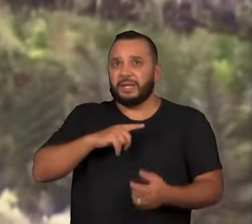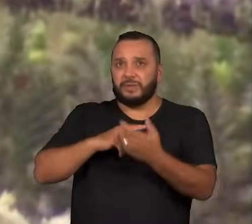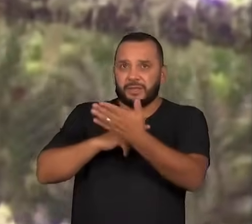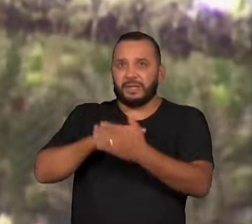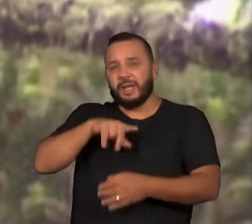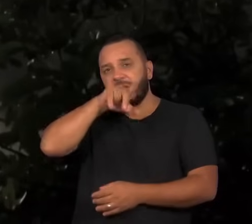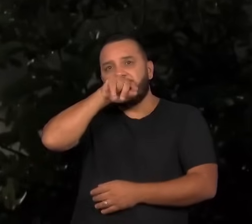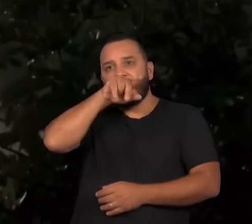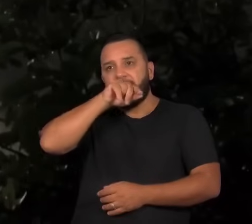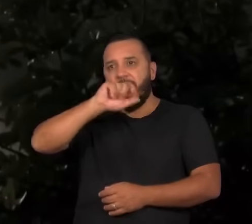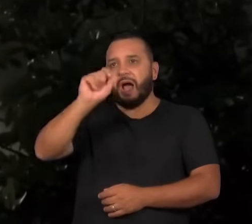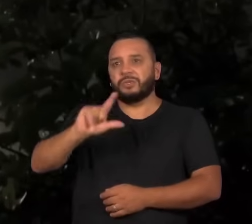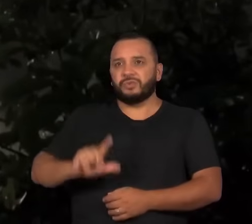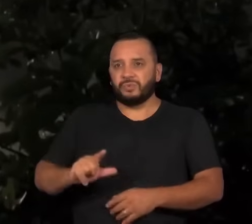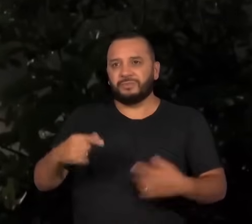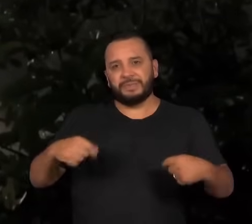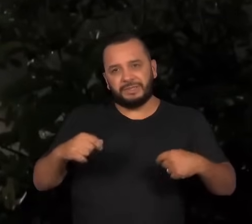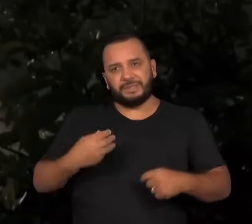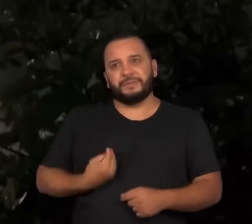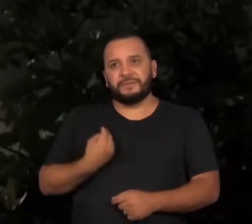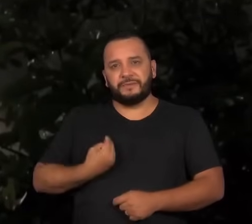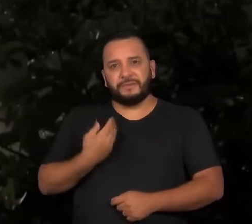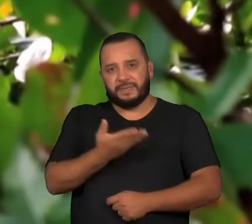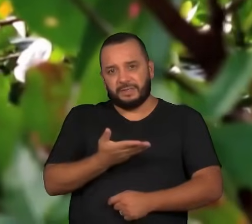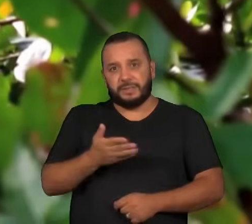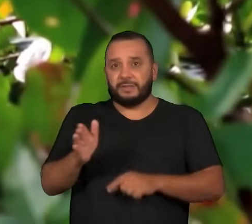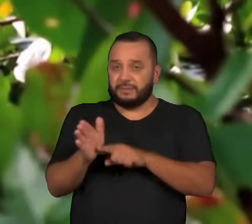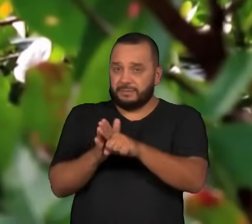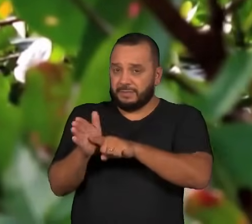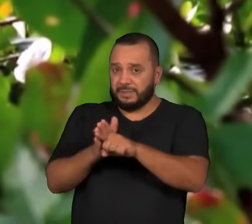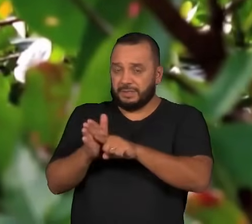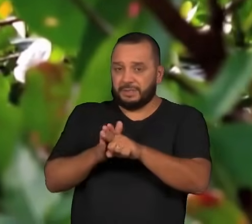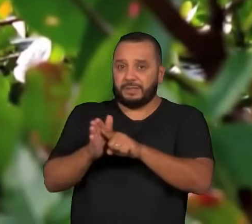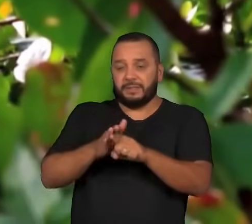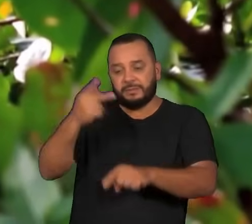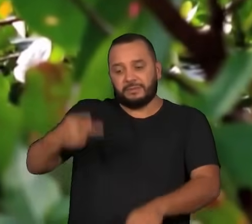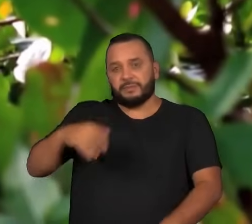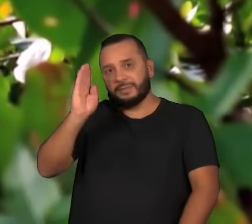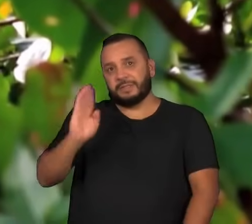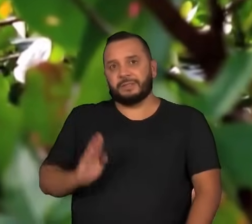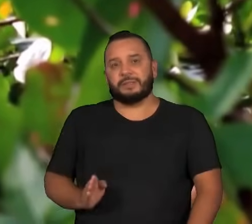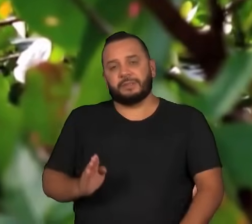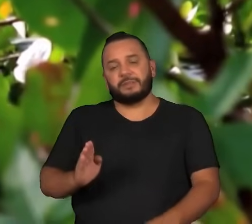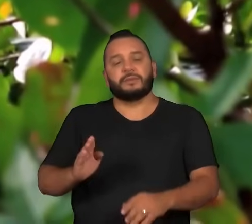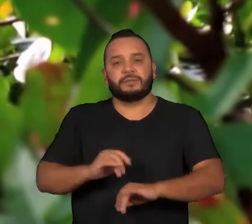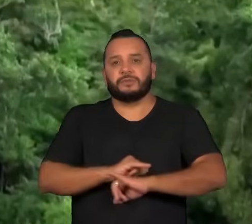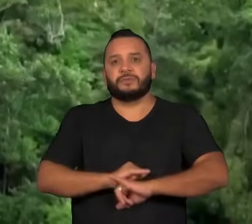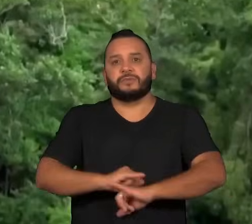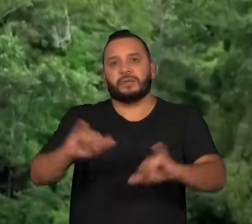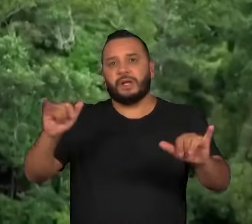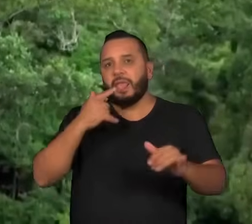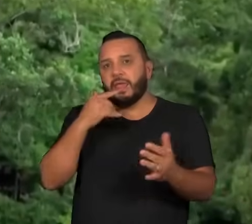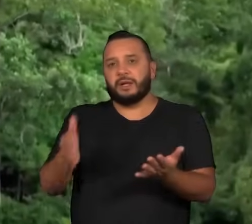para viver. Estudo realizado por pesquisadores brasileiros, publicado na revista científica